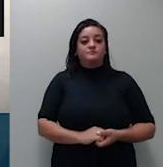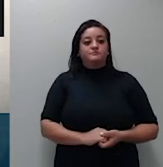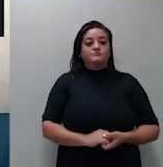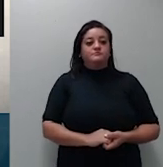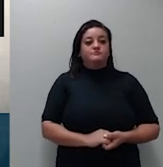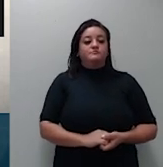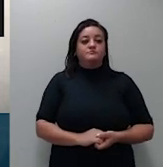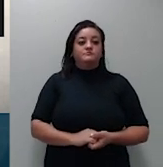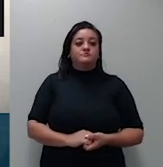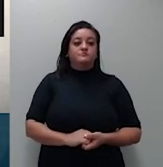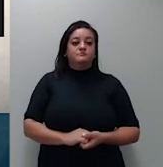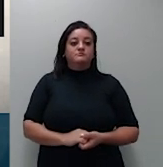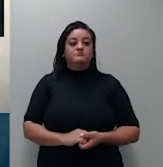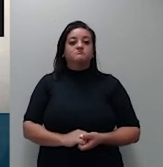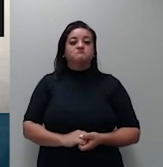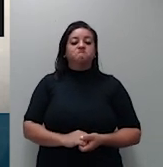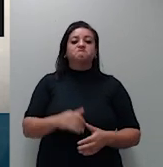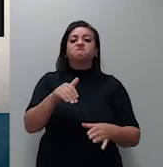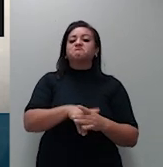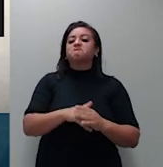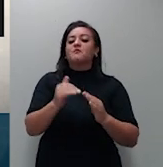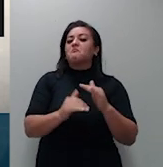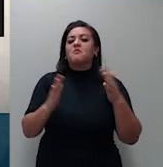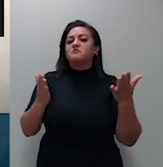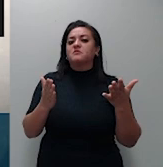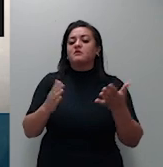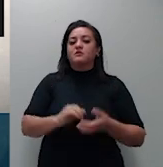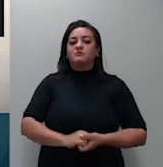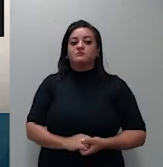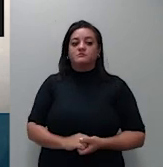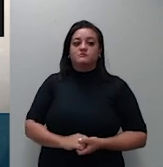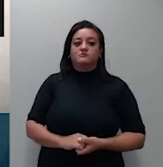alguma divergência eu